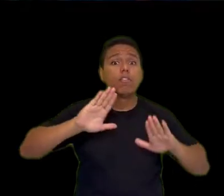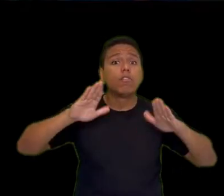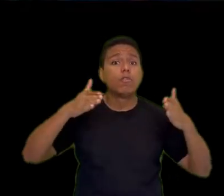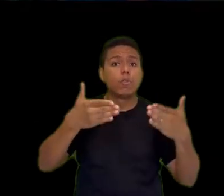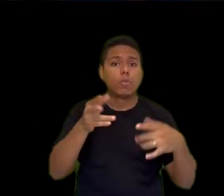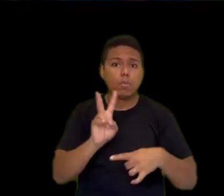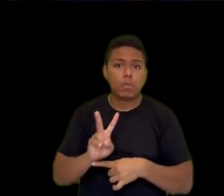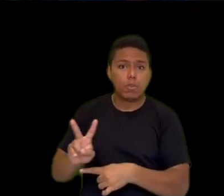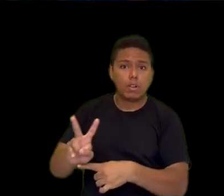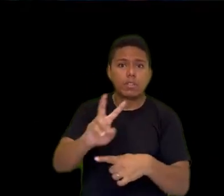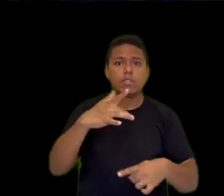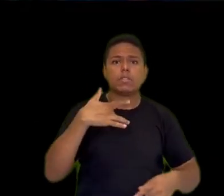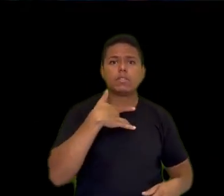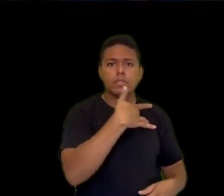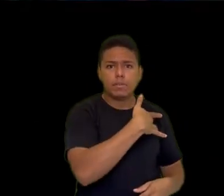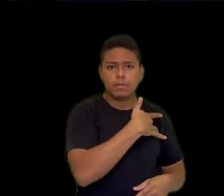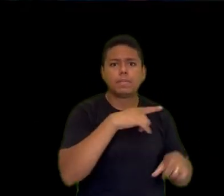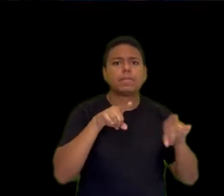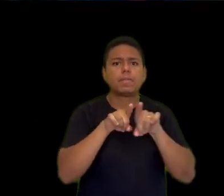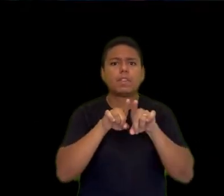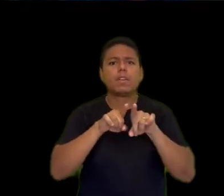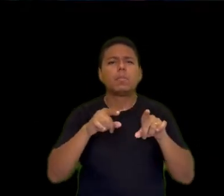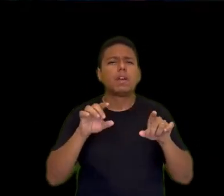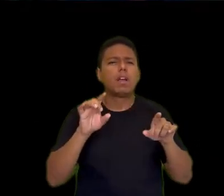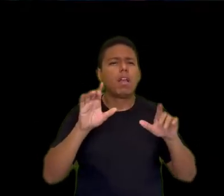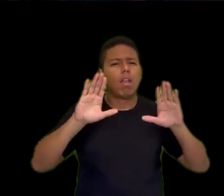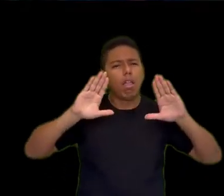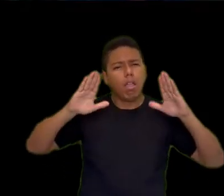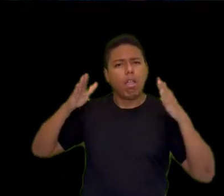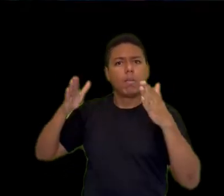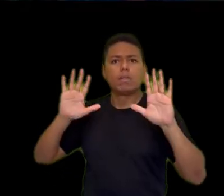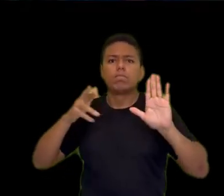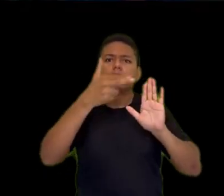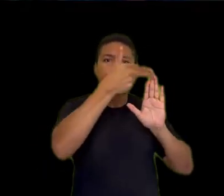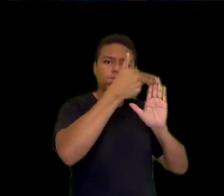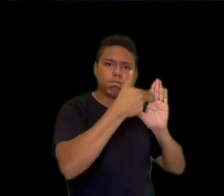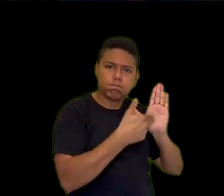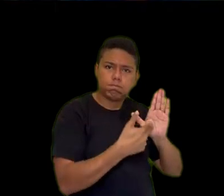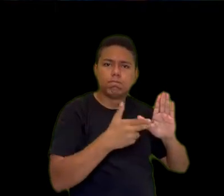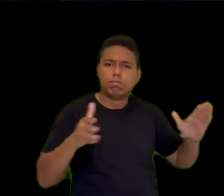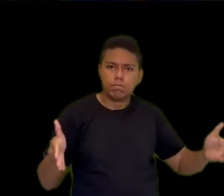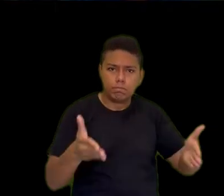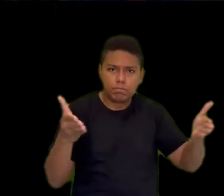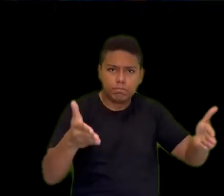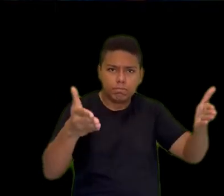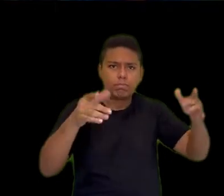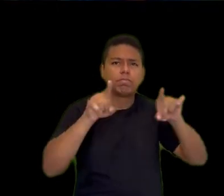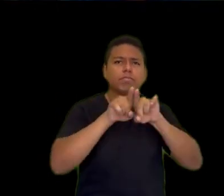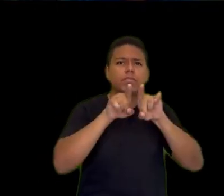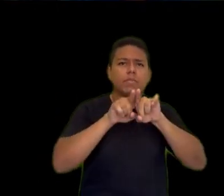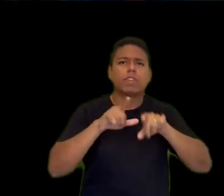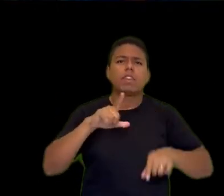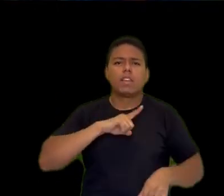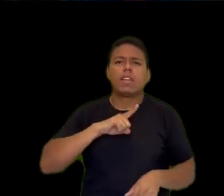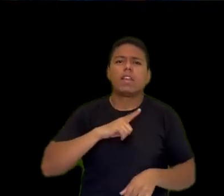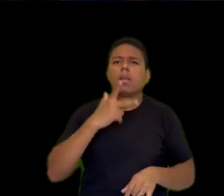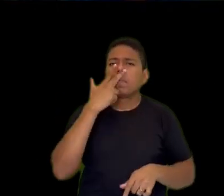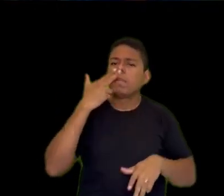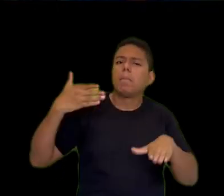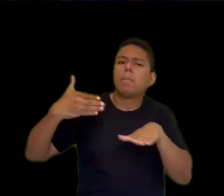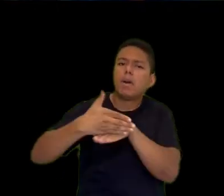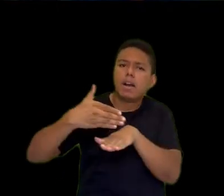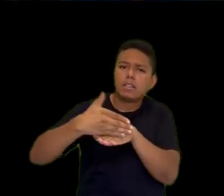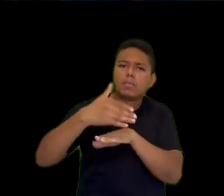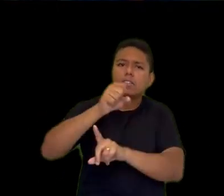lado a regulação e a promoção, que ela conte com a participação social, participação cidadã,